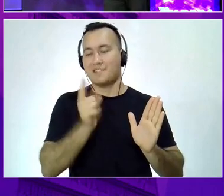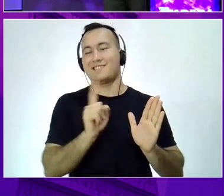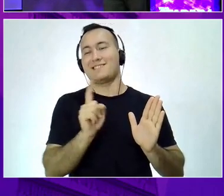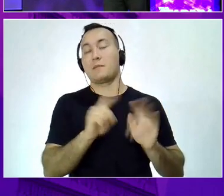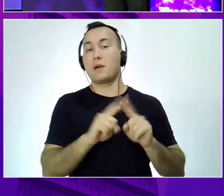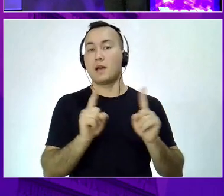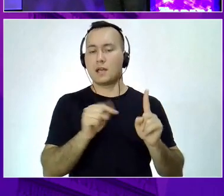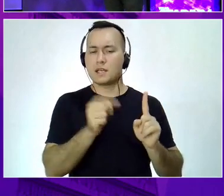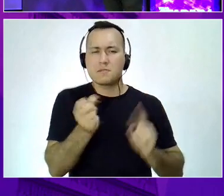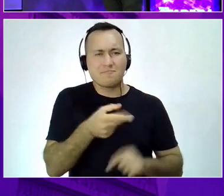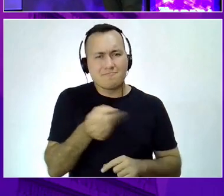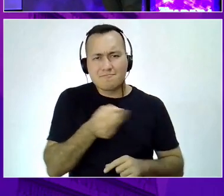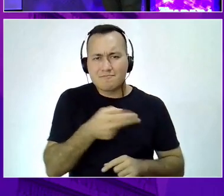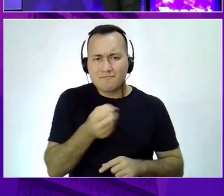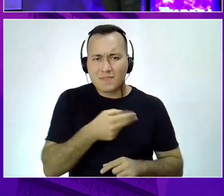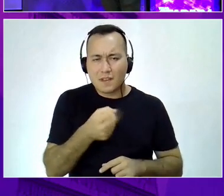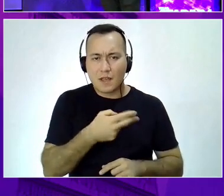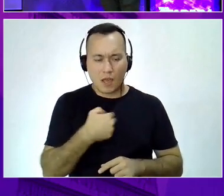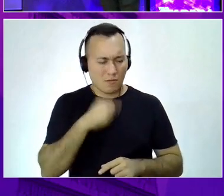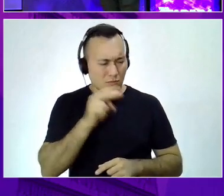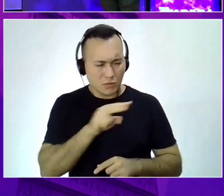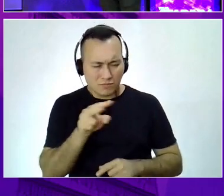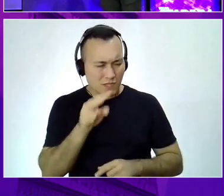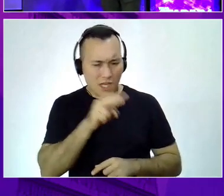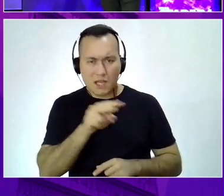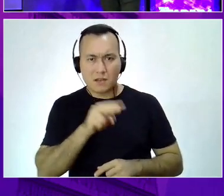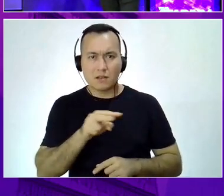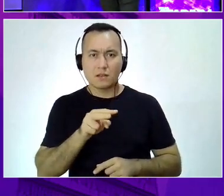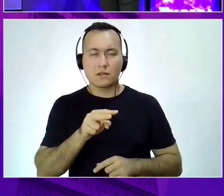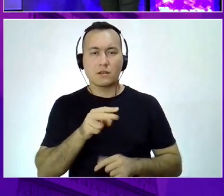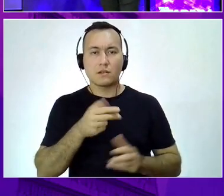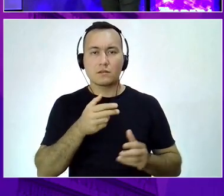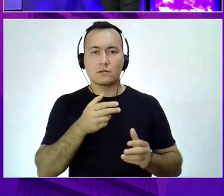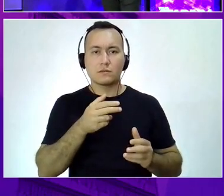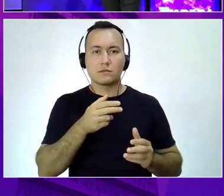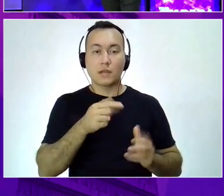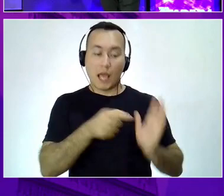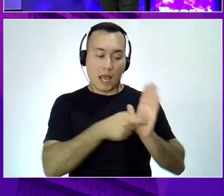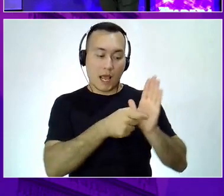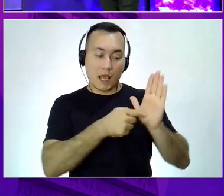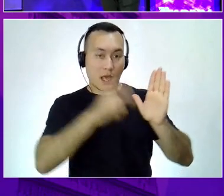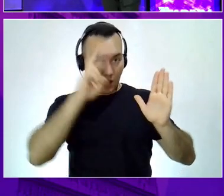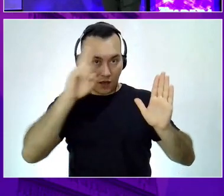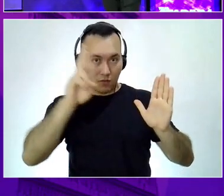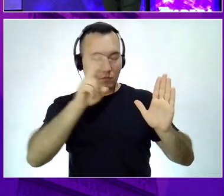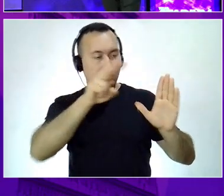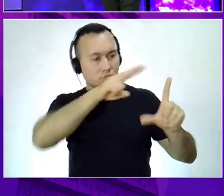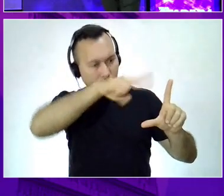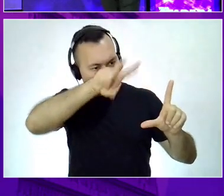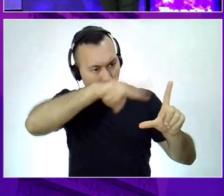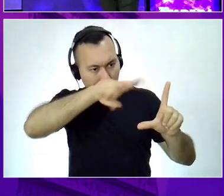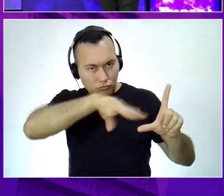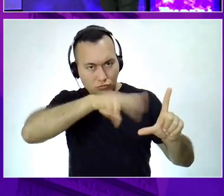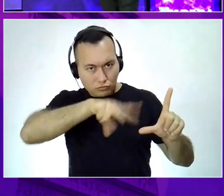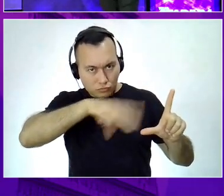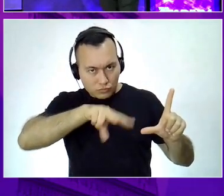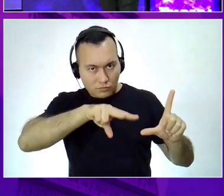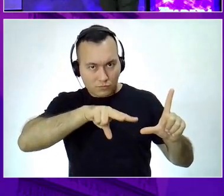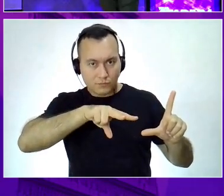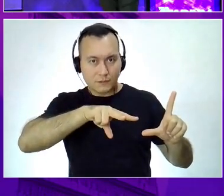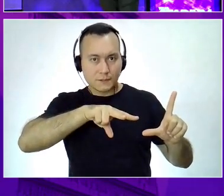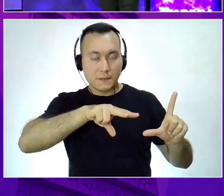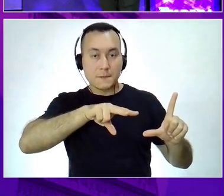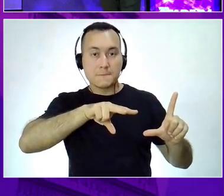que ele começava a ler no início, de repente ele passava para baixo. Por quê? Porque os blocos de informação do HTML